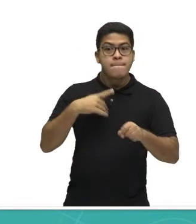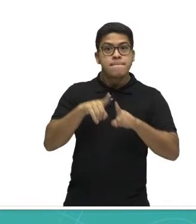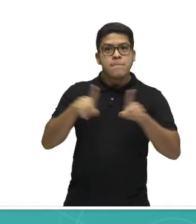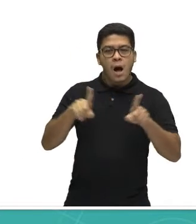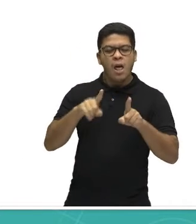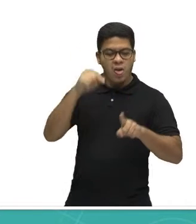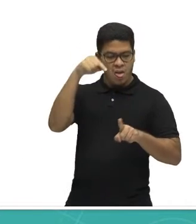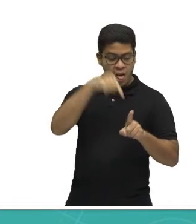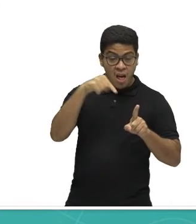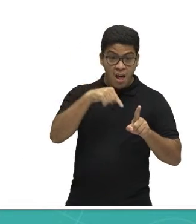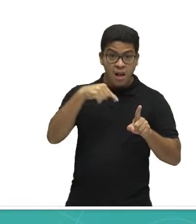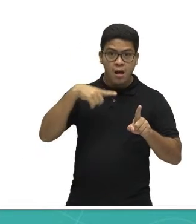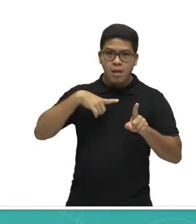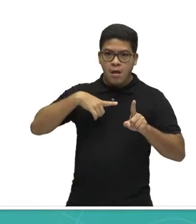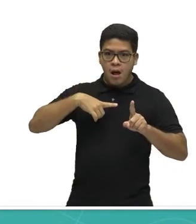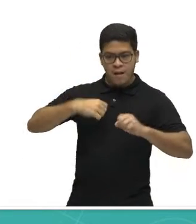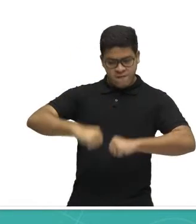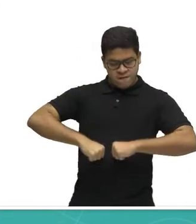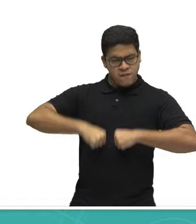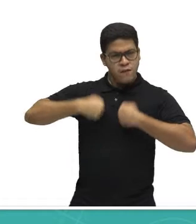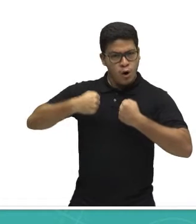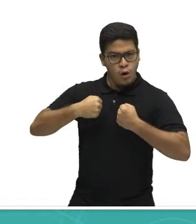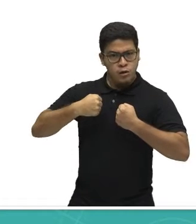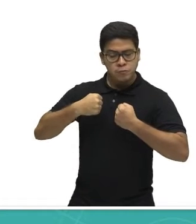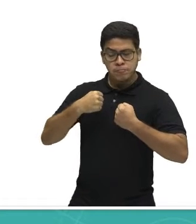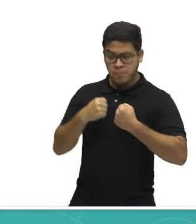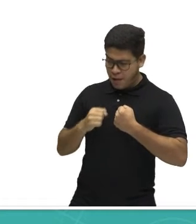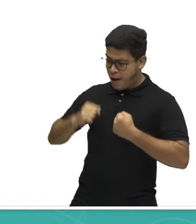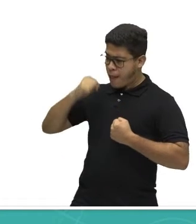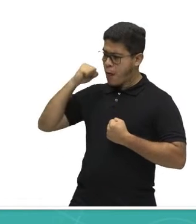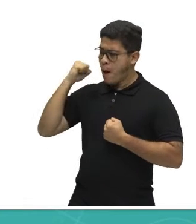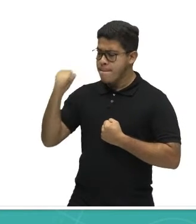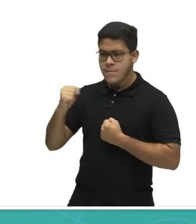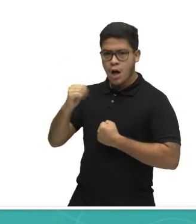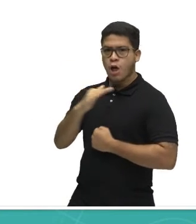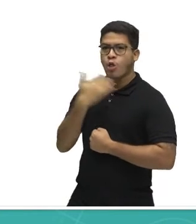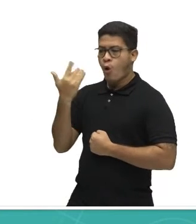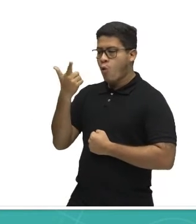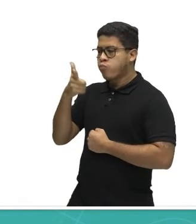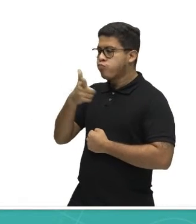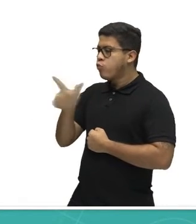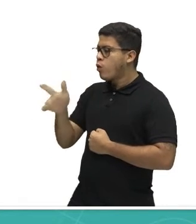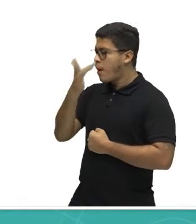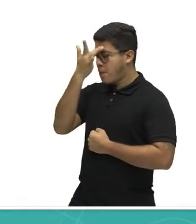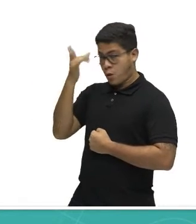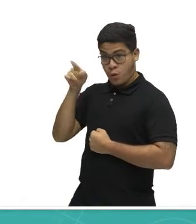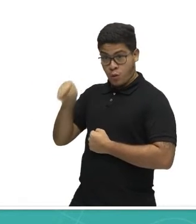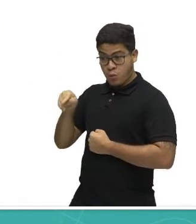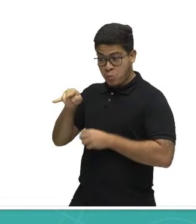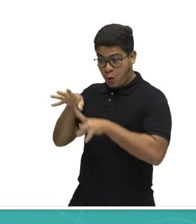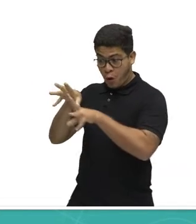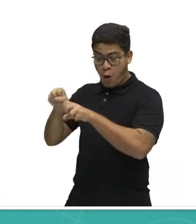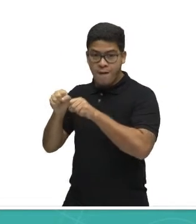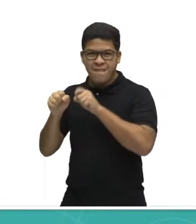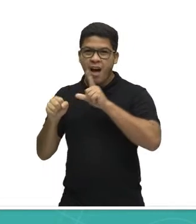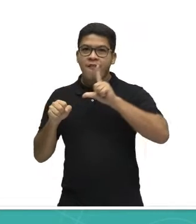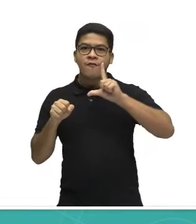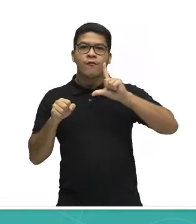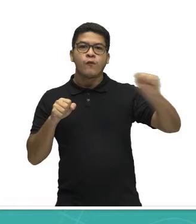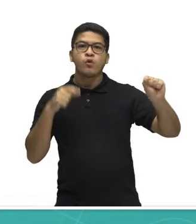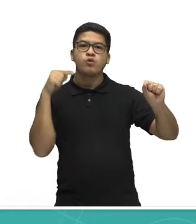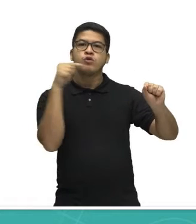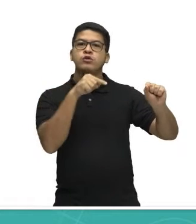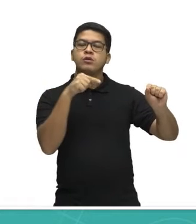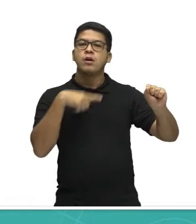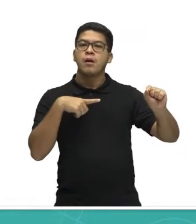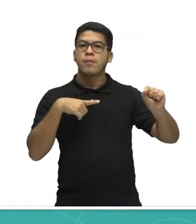dos irmãos e acabou matando. E ela fugiu com medo do seu pai de um castigo. Mesmo assim, o seu pai a